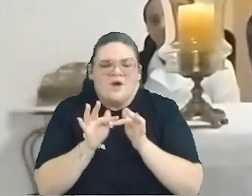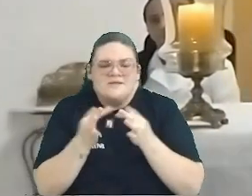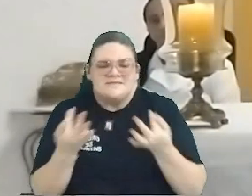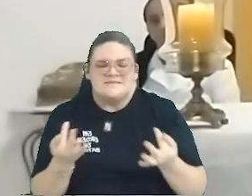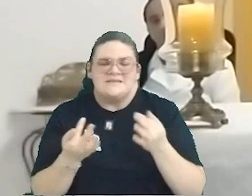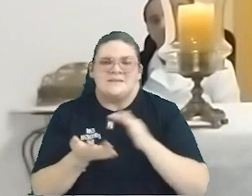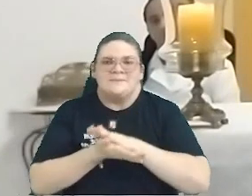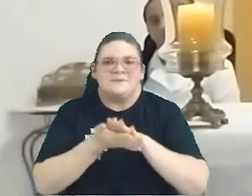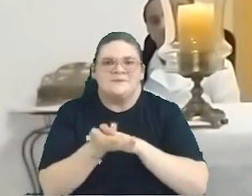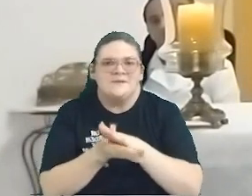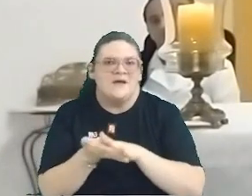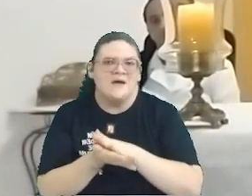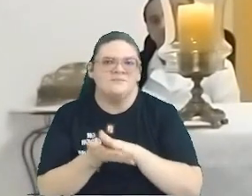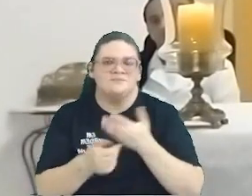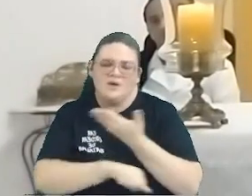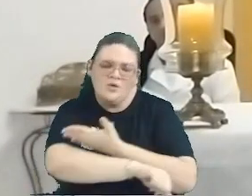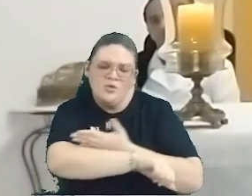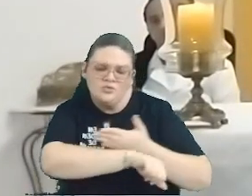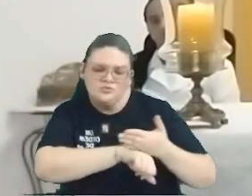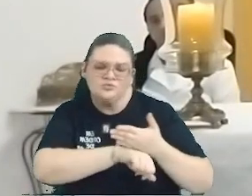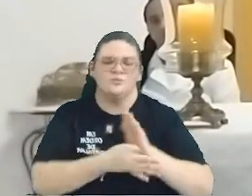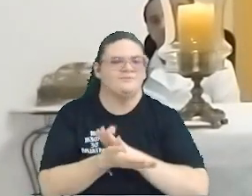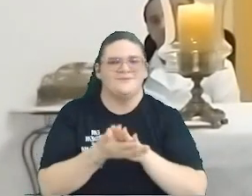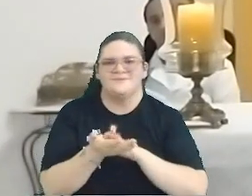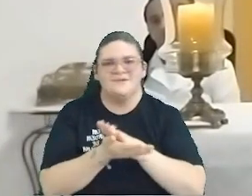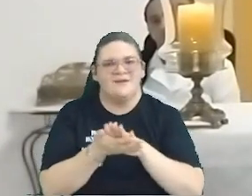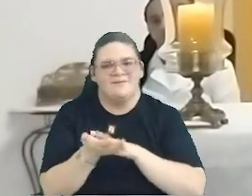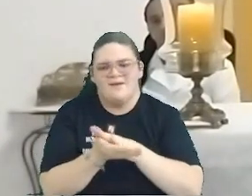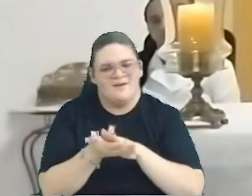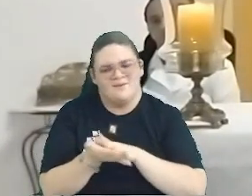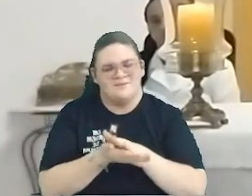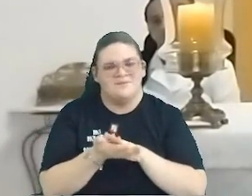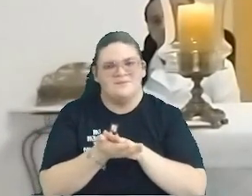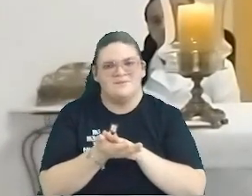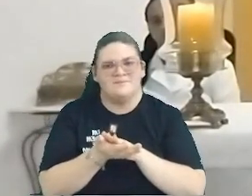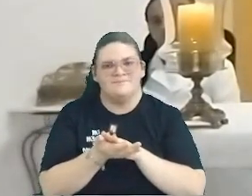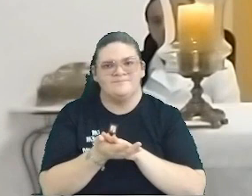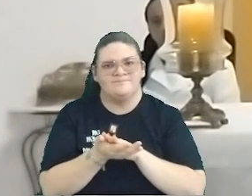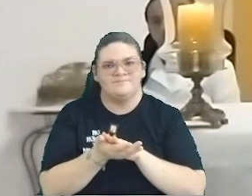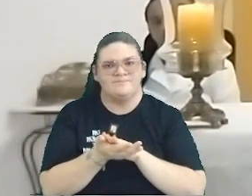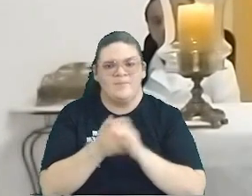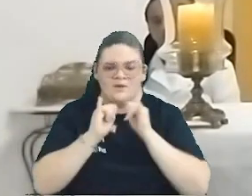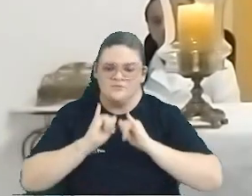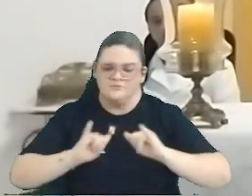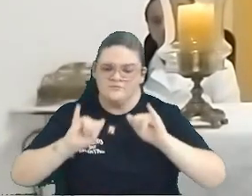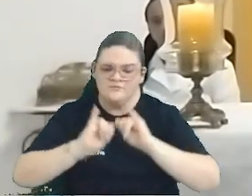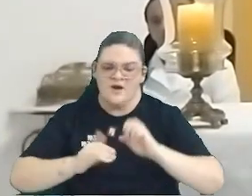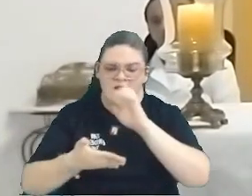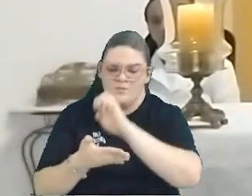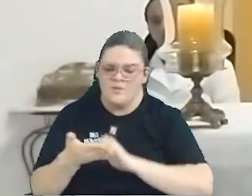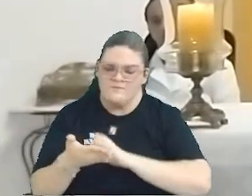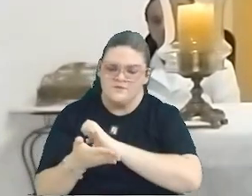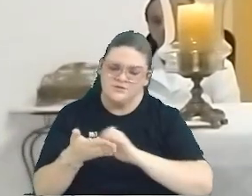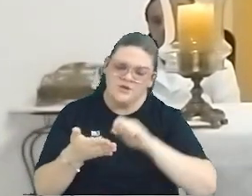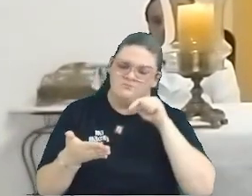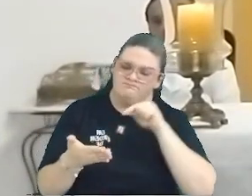atitude não habitual de Jesus agir. Nos diz o Evangelho,